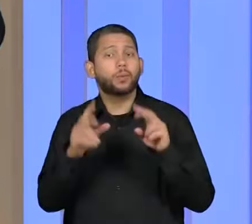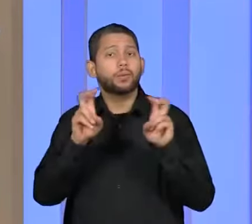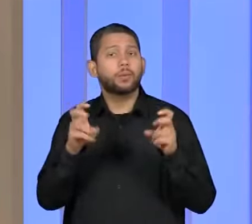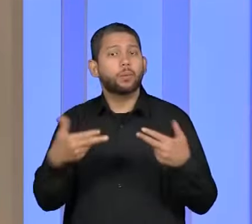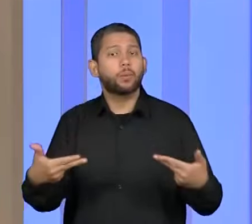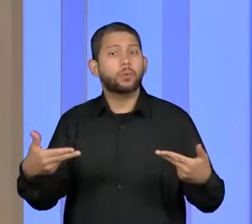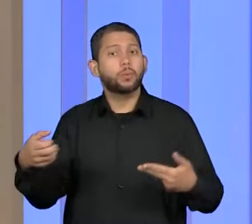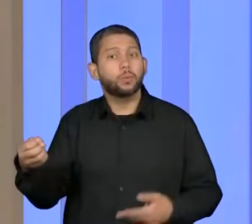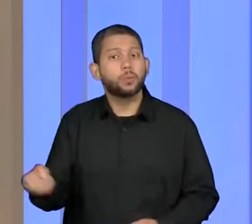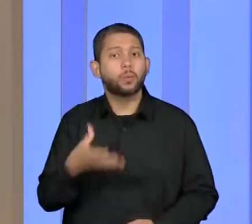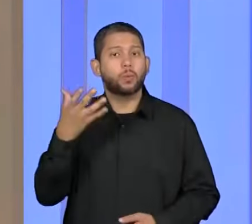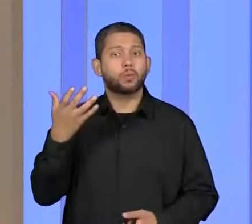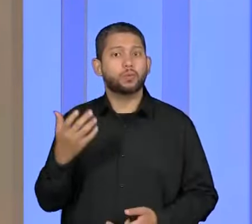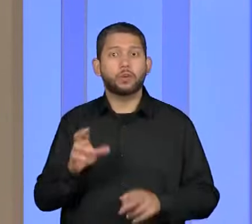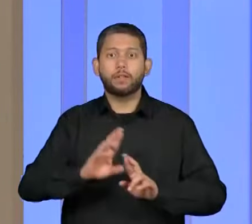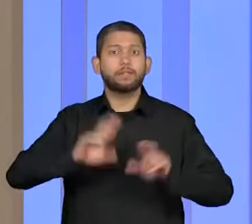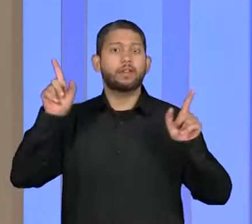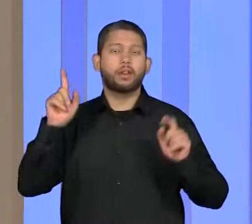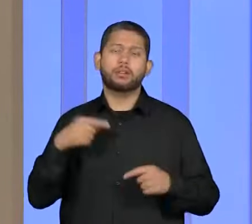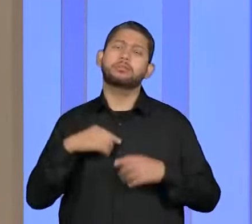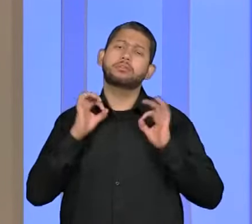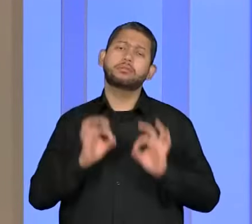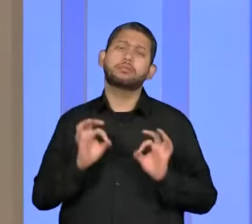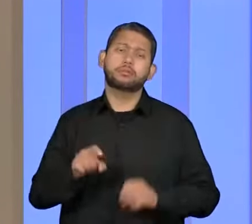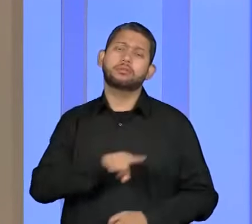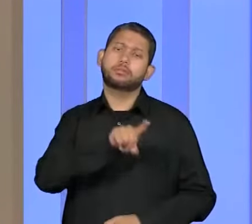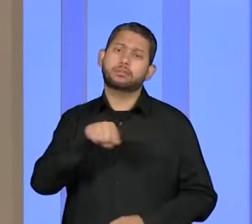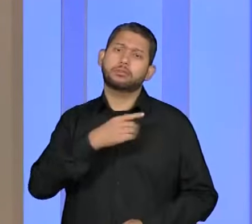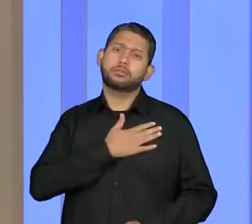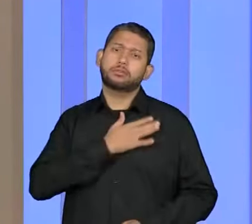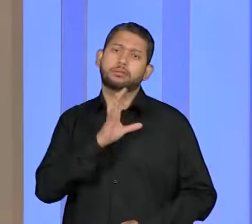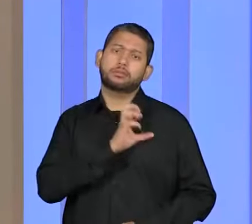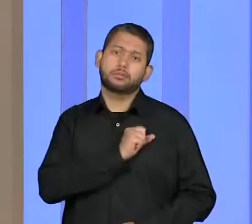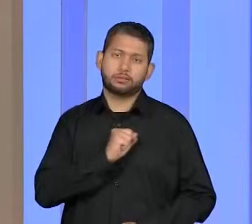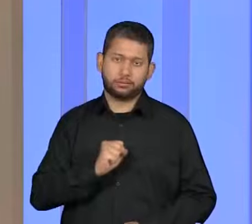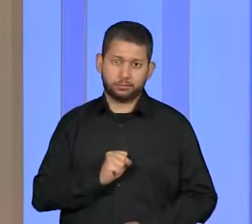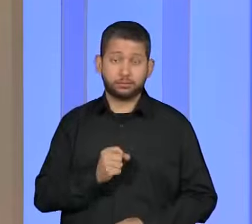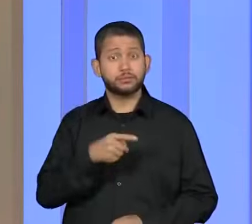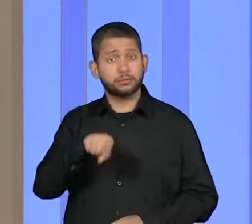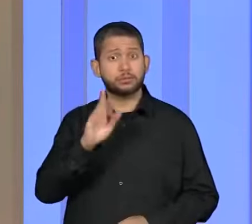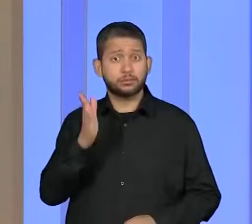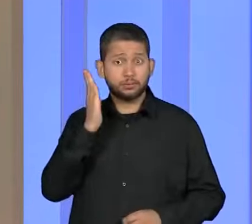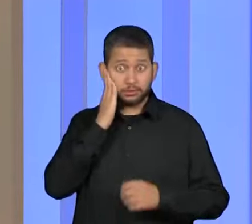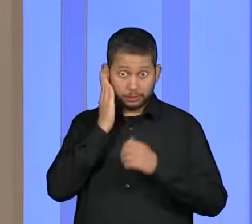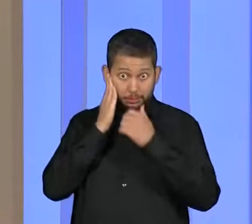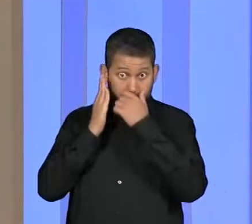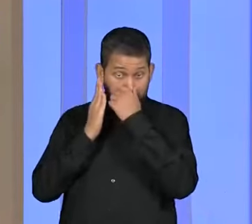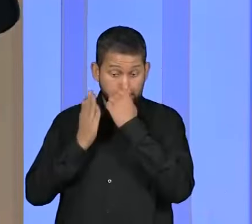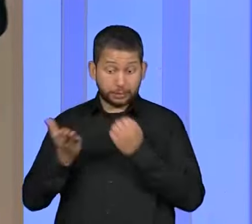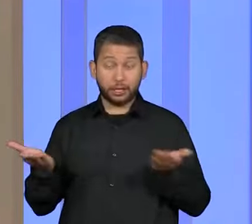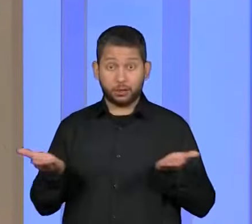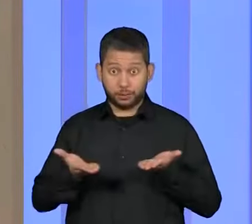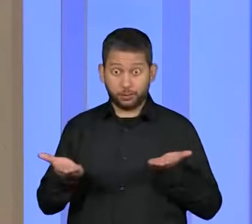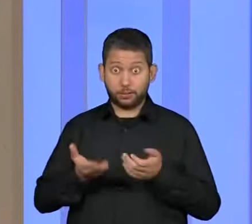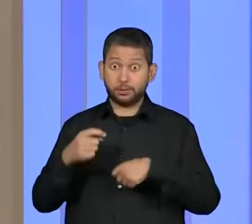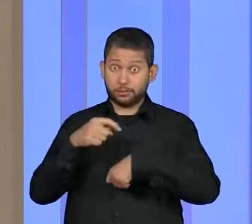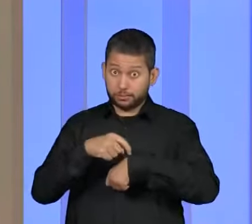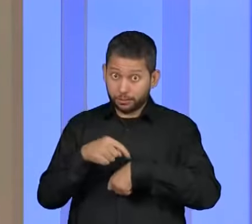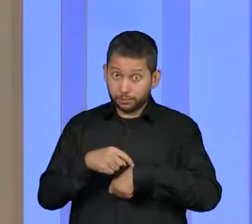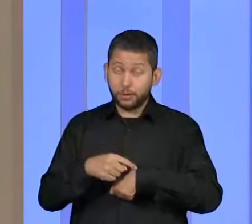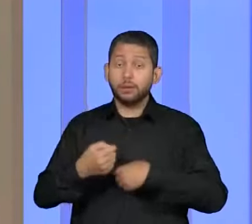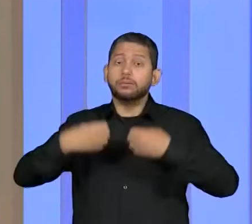super diferentes, que eu tenho certeza que vocês estão adorando. Então, como vocês já sabem, nesse primeiro momento, vamos fazer